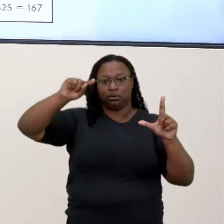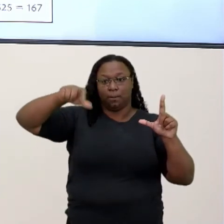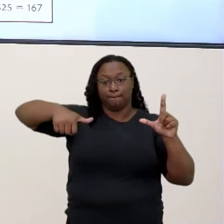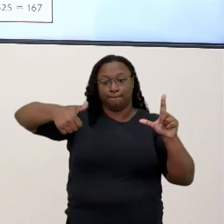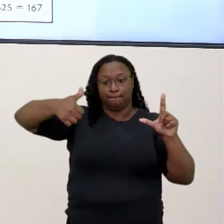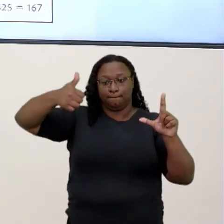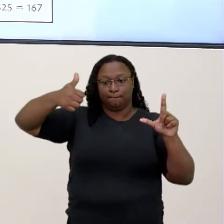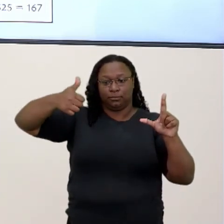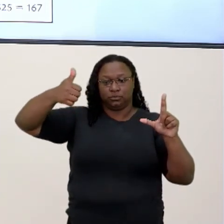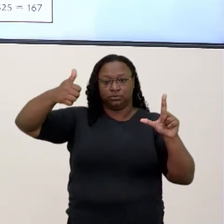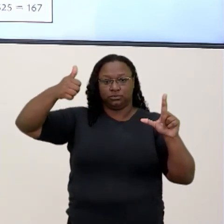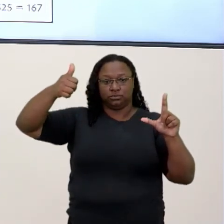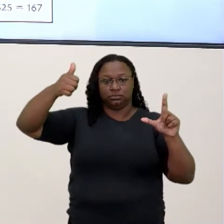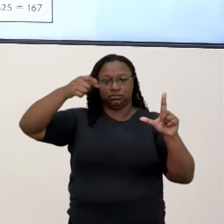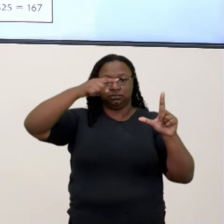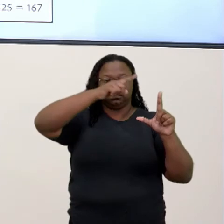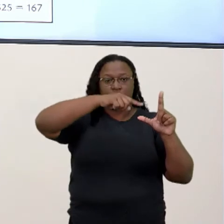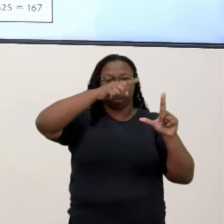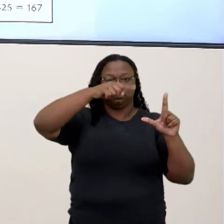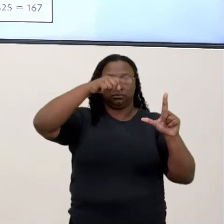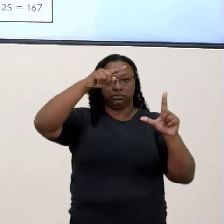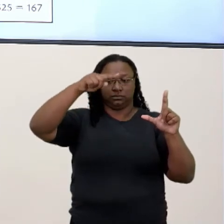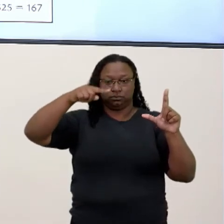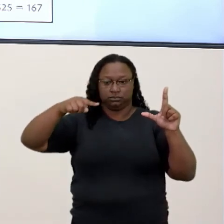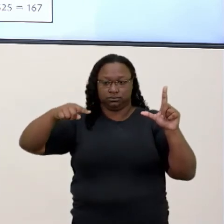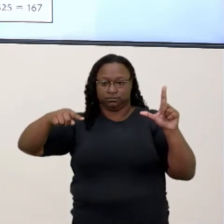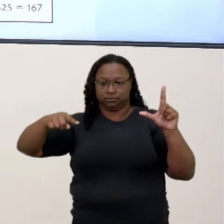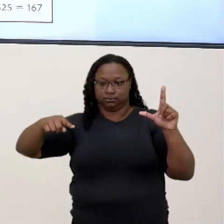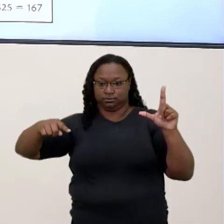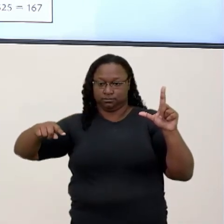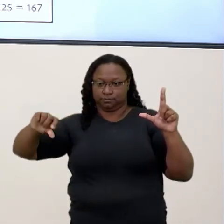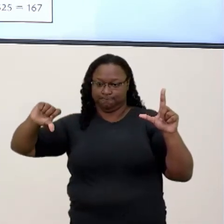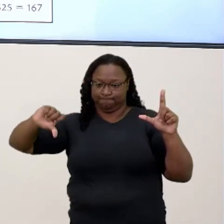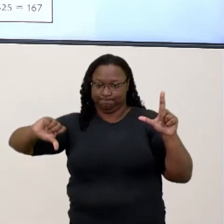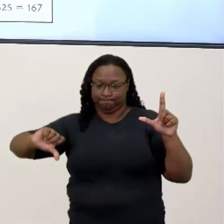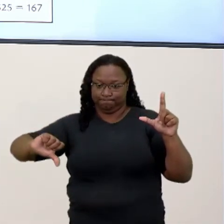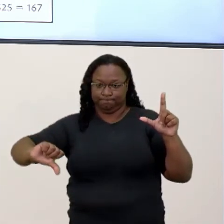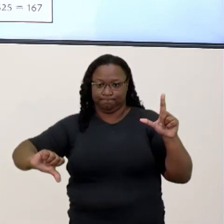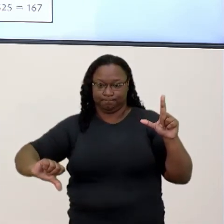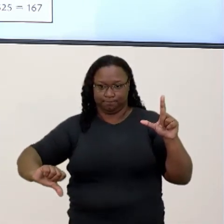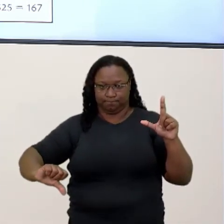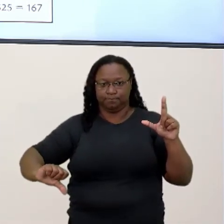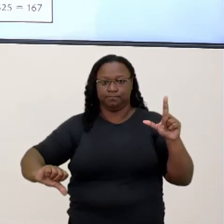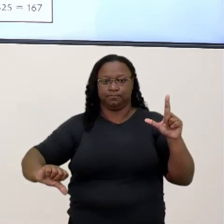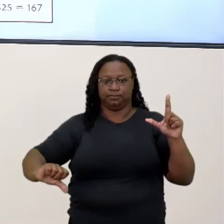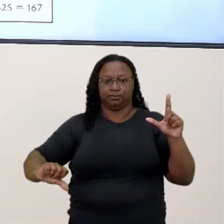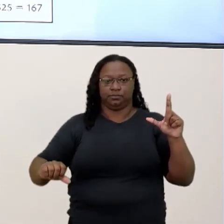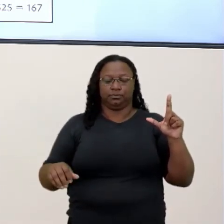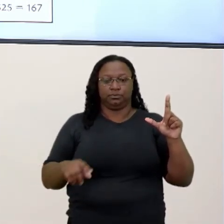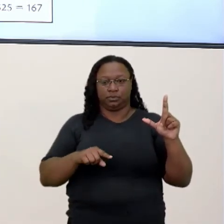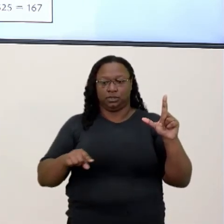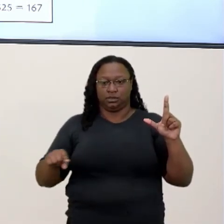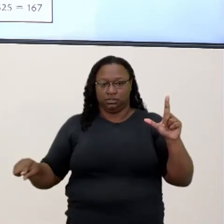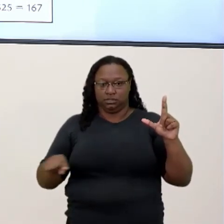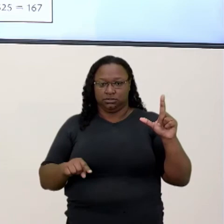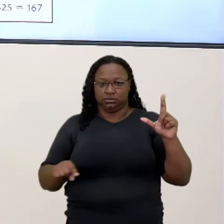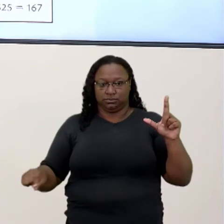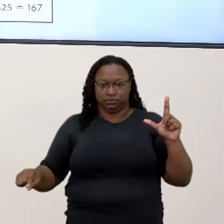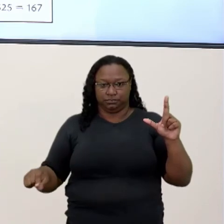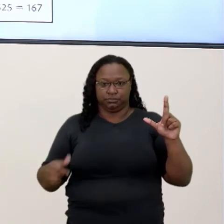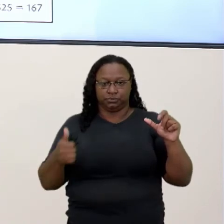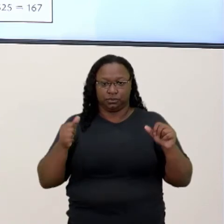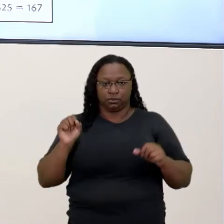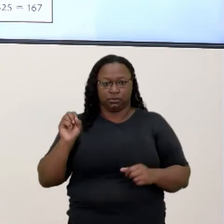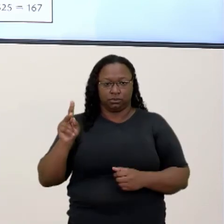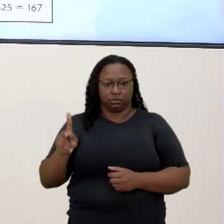e decrescente, coeficiente linear angular, né? Coeficiente angular negativo, tá ok?